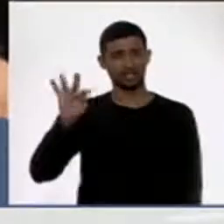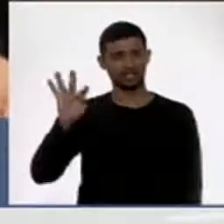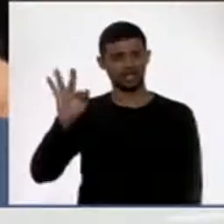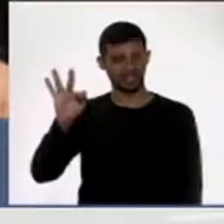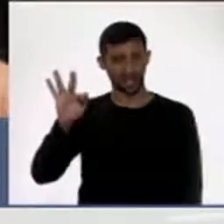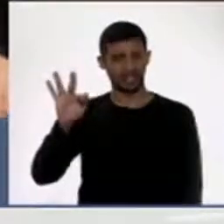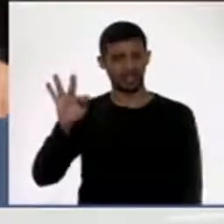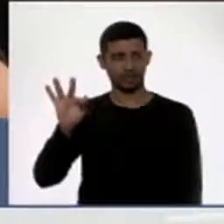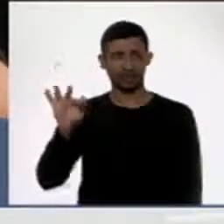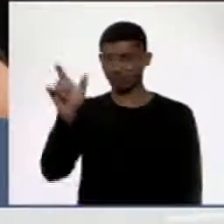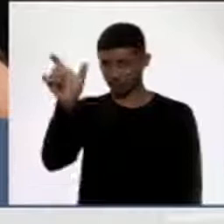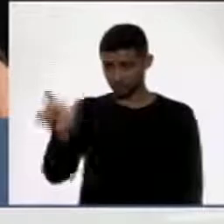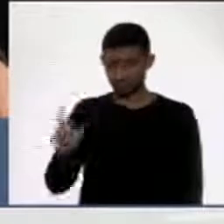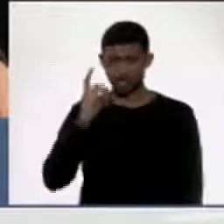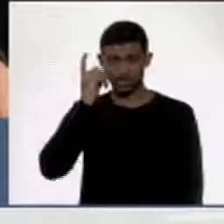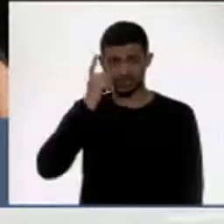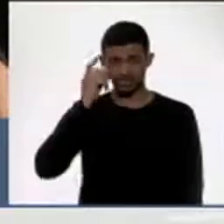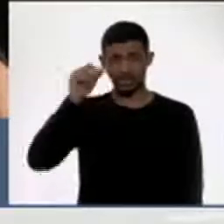deputado Amorim,